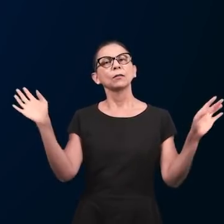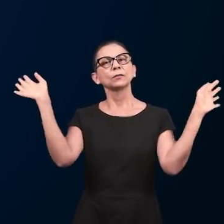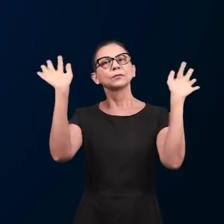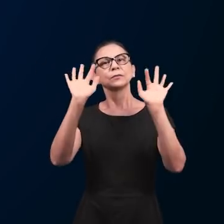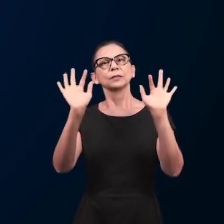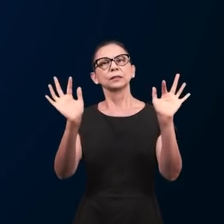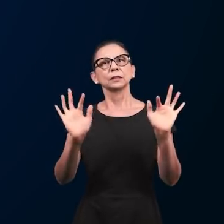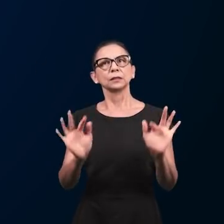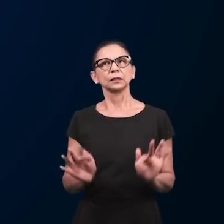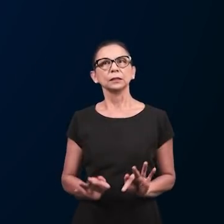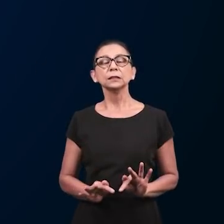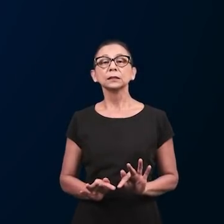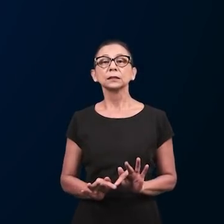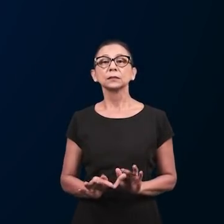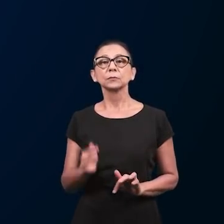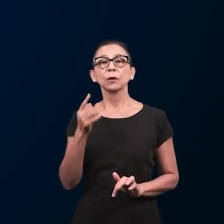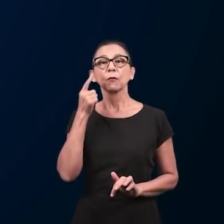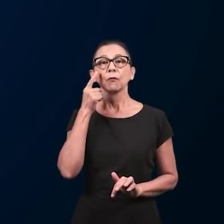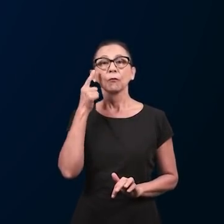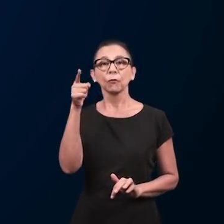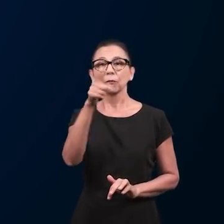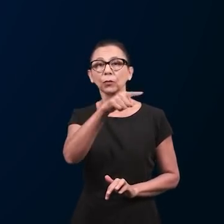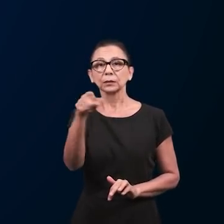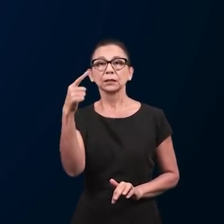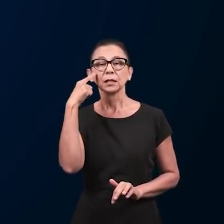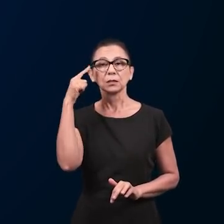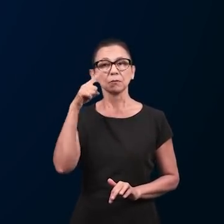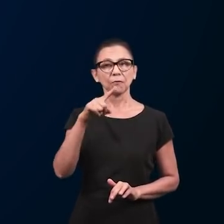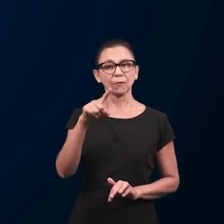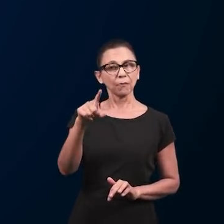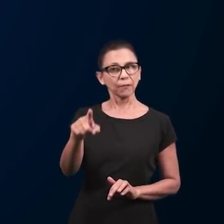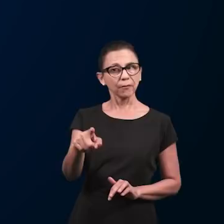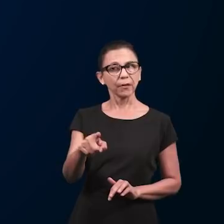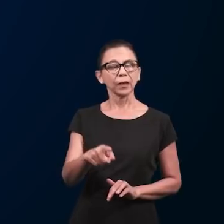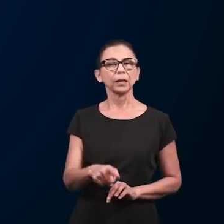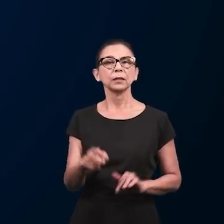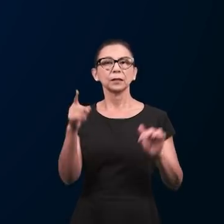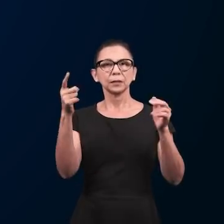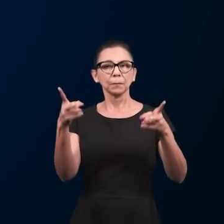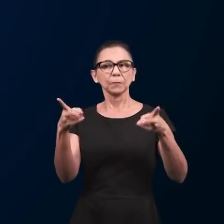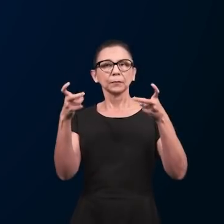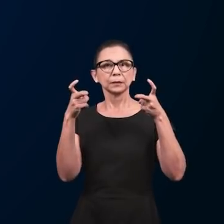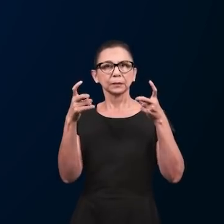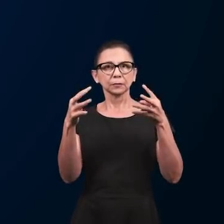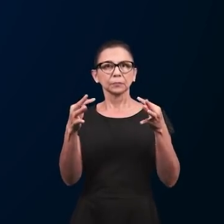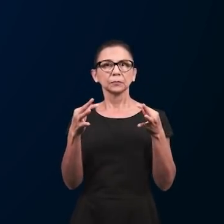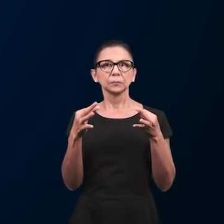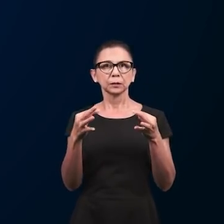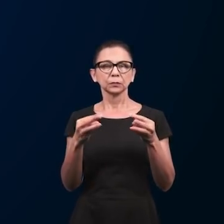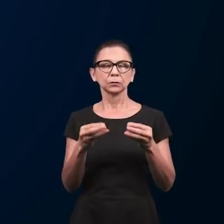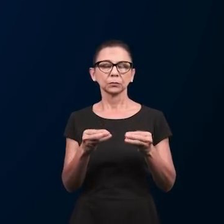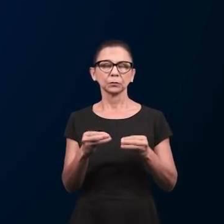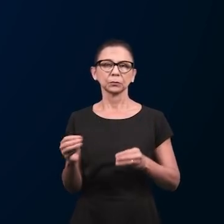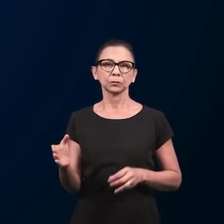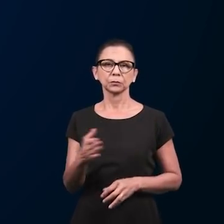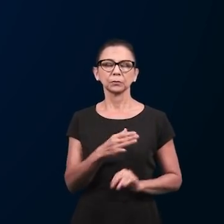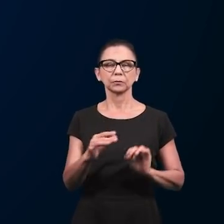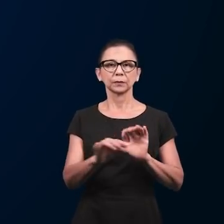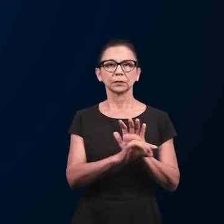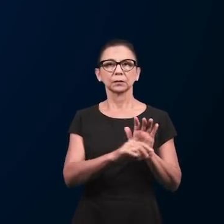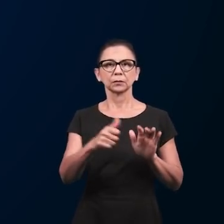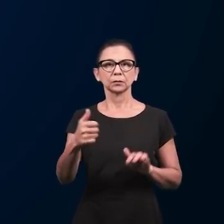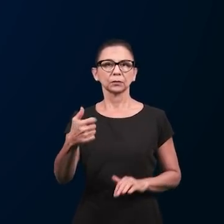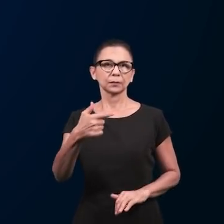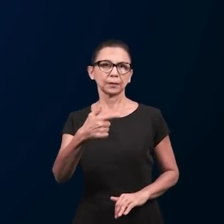são bem-aventurados os vossos olhos porque veem e os vossos ouvidos porque ouvem. No